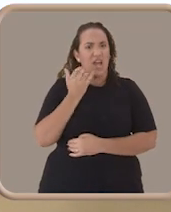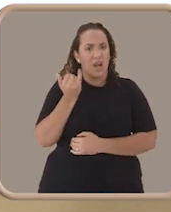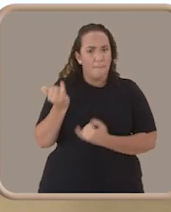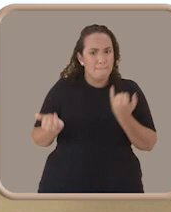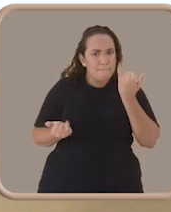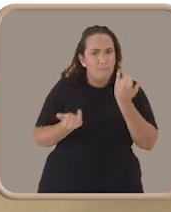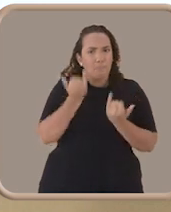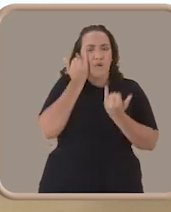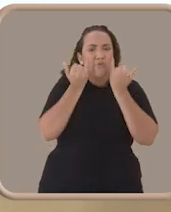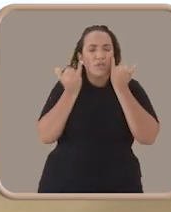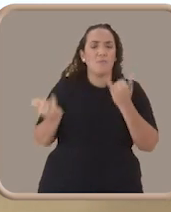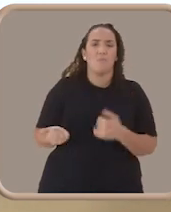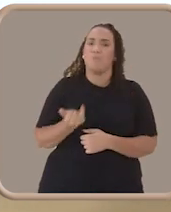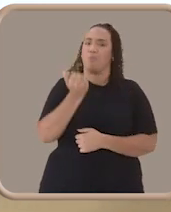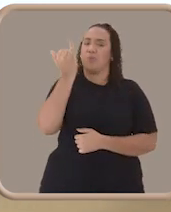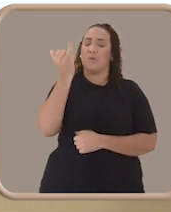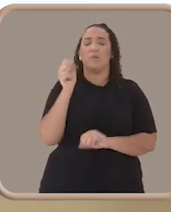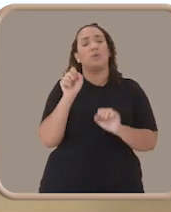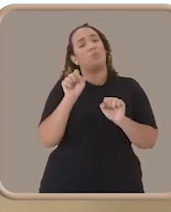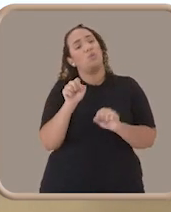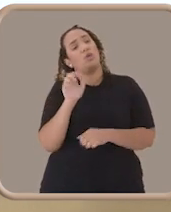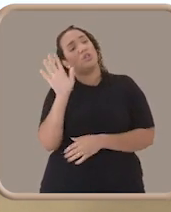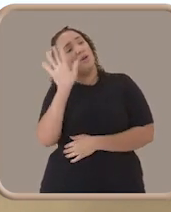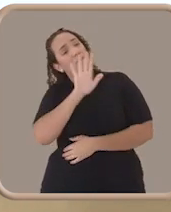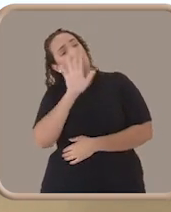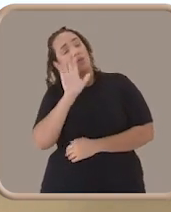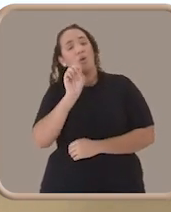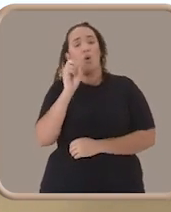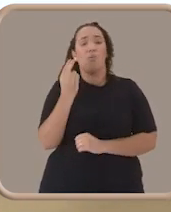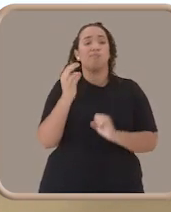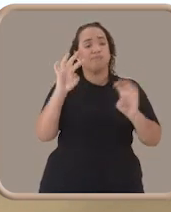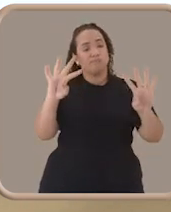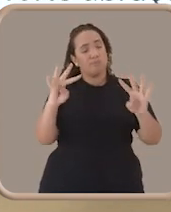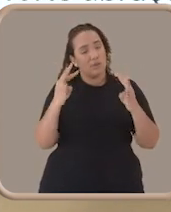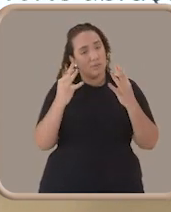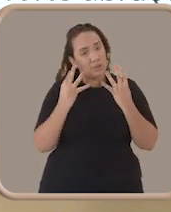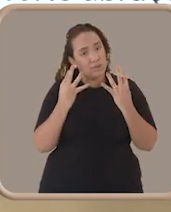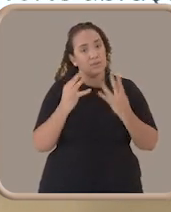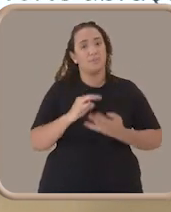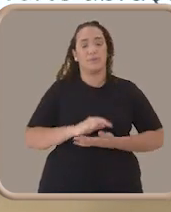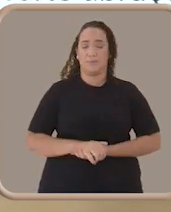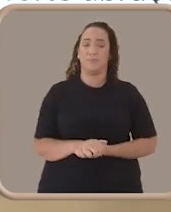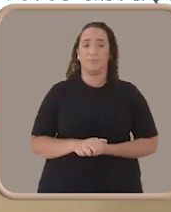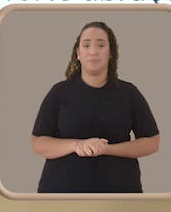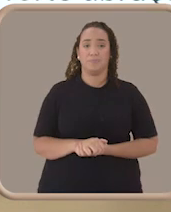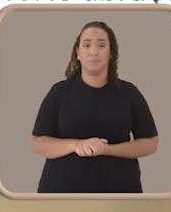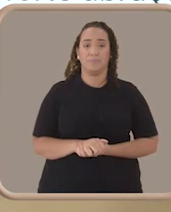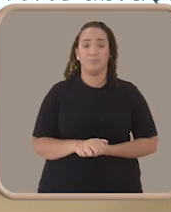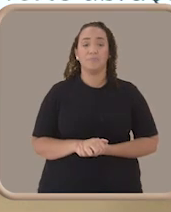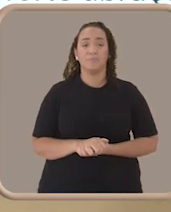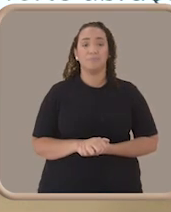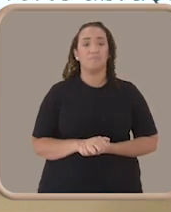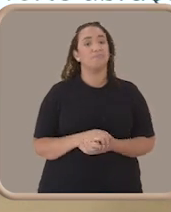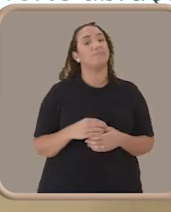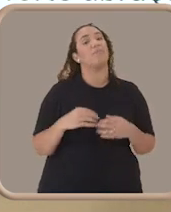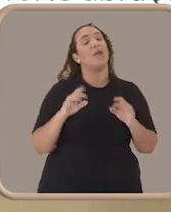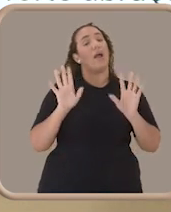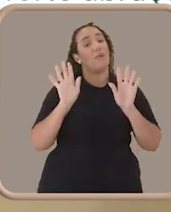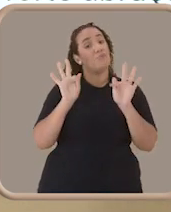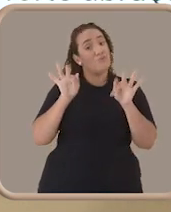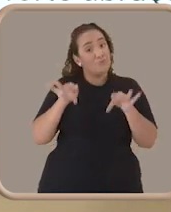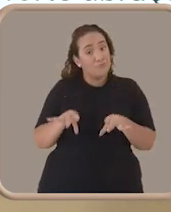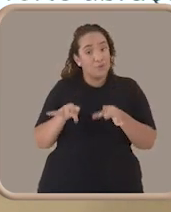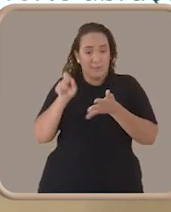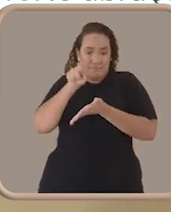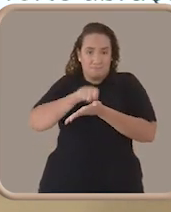saudações, por exemplo, até breve ou atenciosamente. E então, temos a assinatura, que é